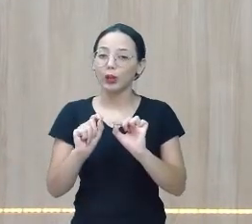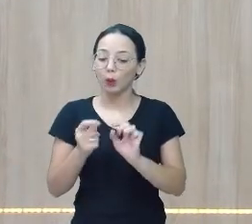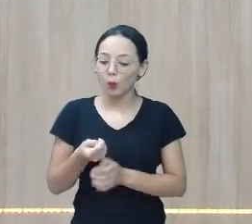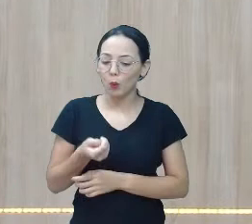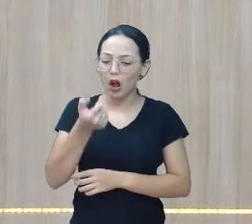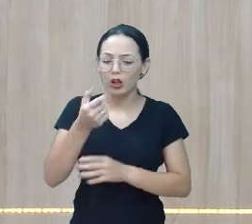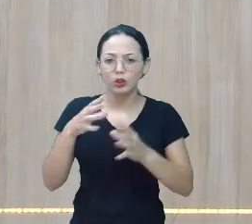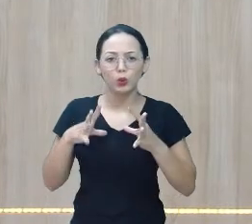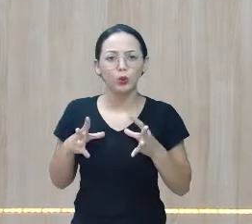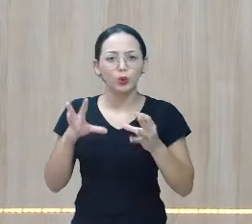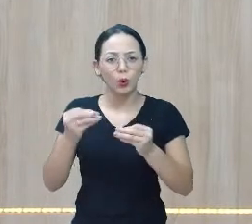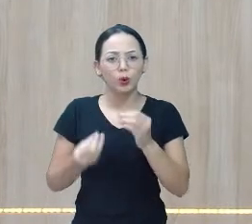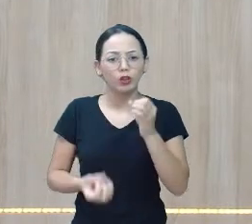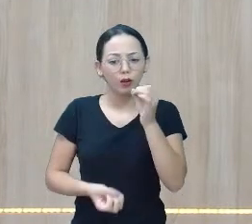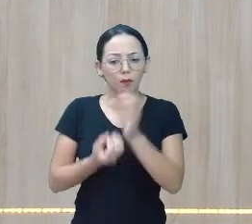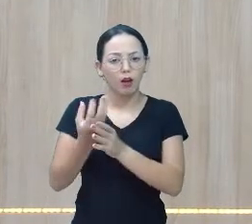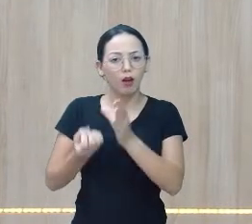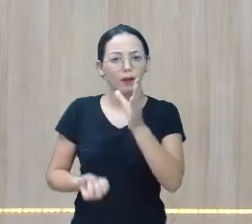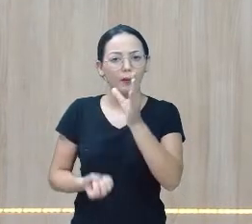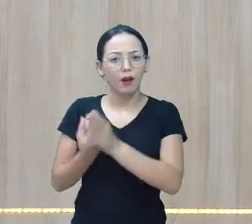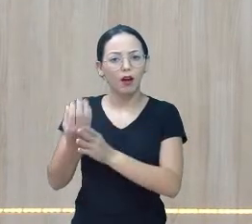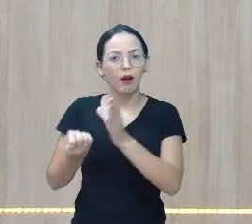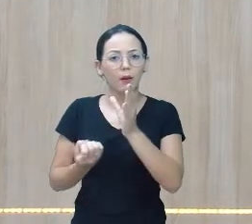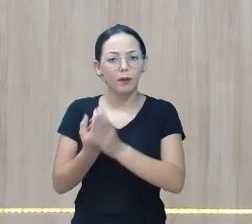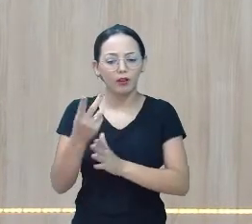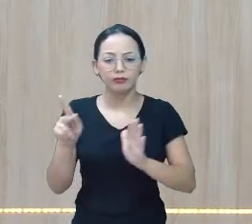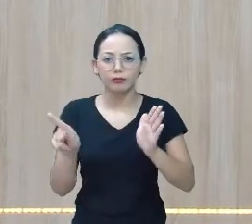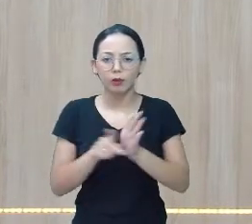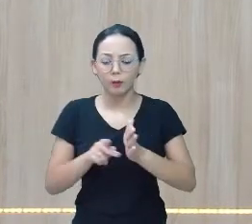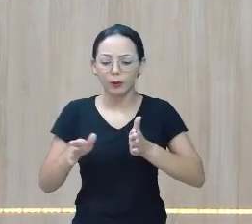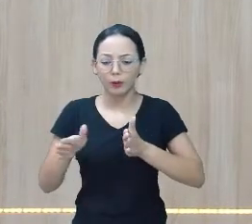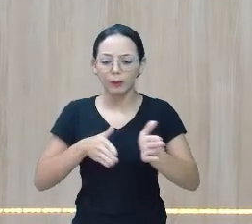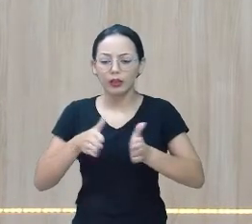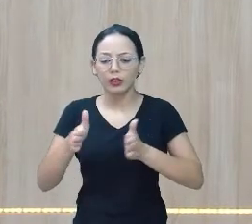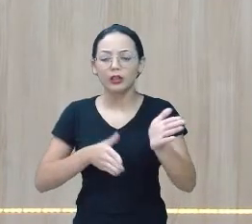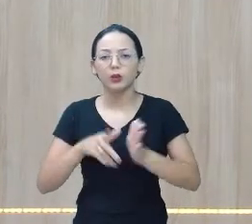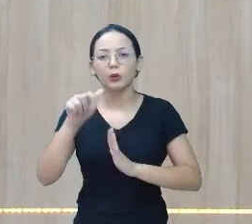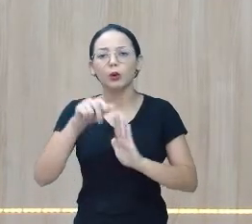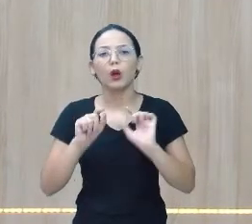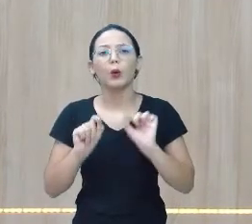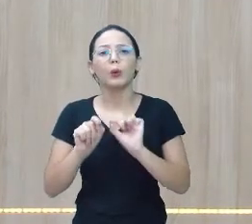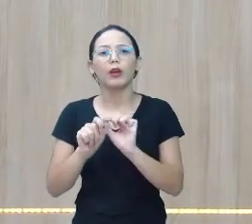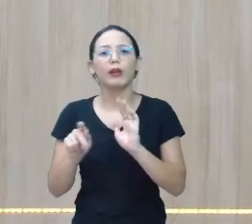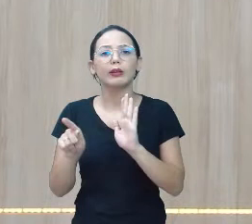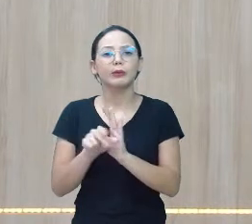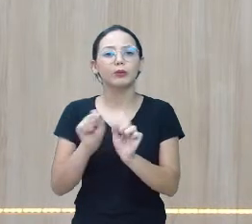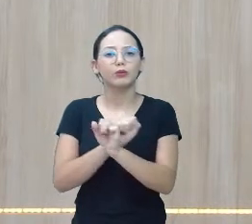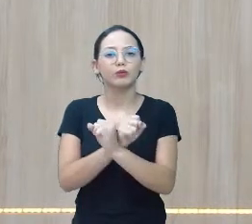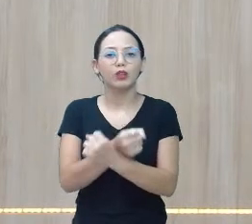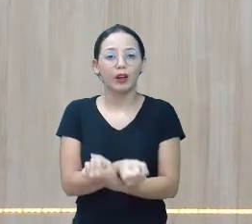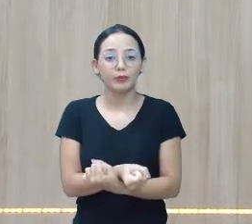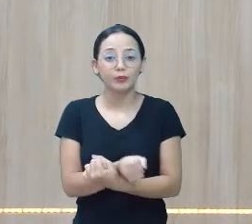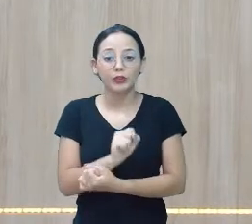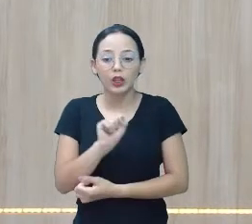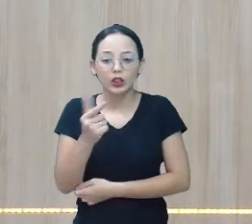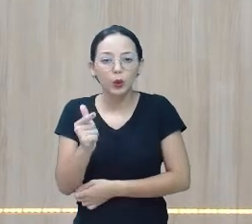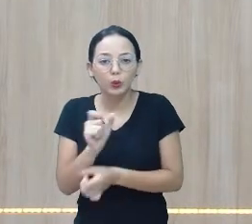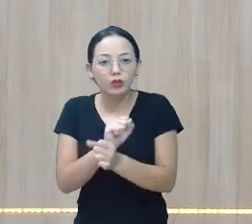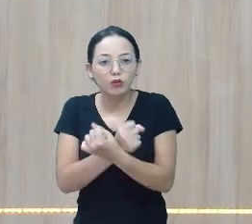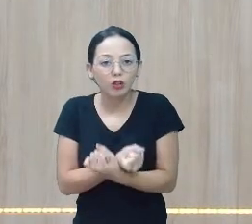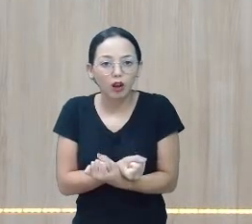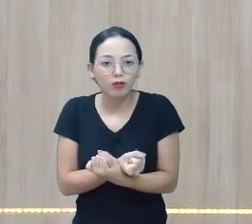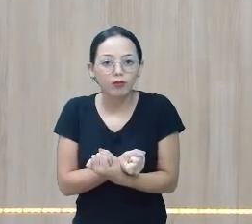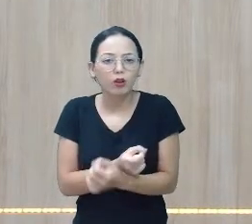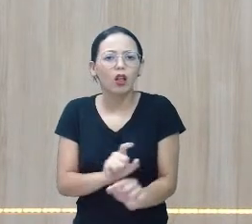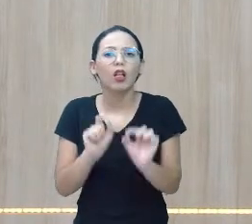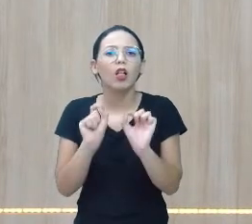quase toda a produção no período do Império ela passava pela mão dos escravos. Se não tem escravos,